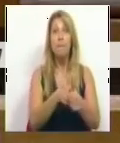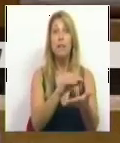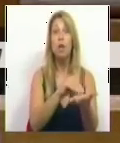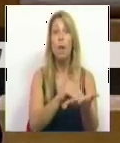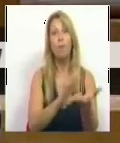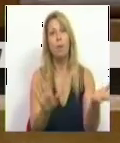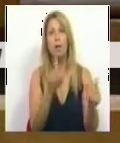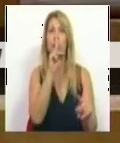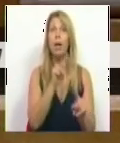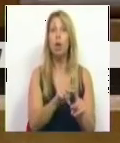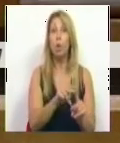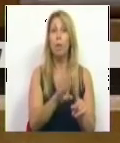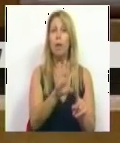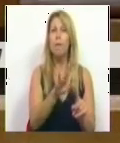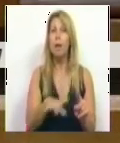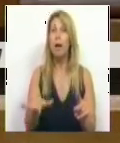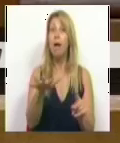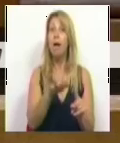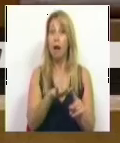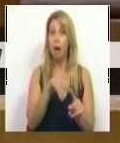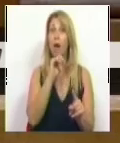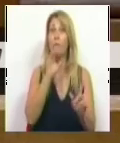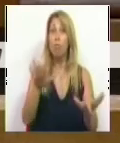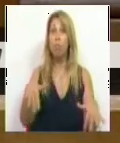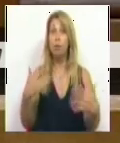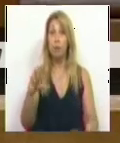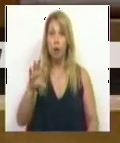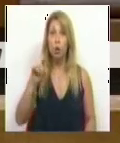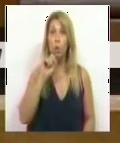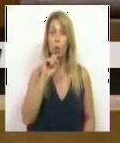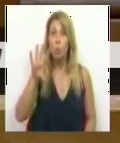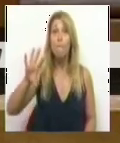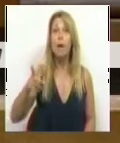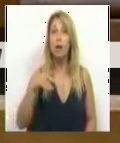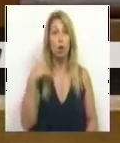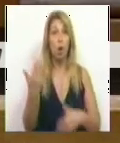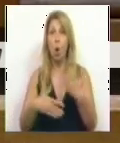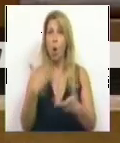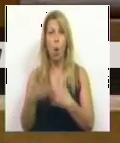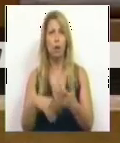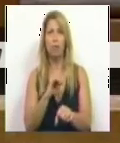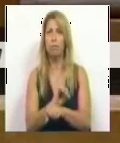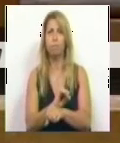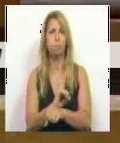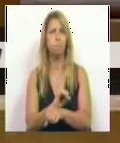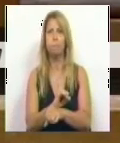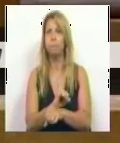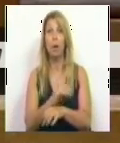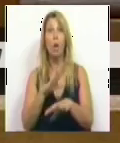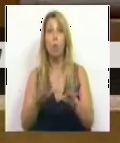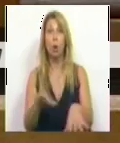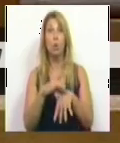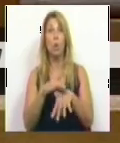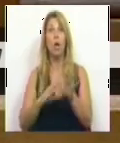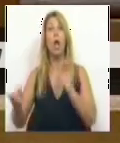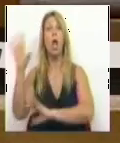interrompida, mas o campo das possibilidades do nosso país continua mutilado pelo extremismo europeu. E é por